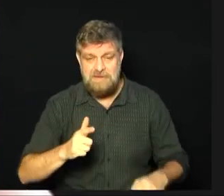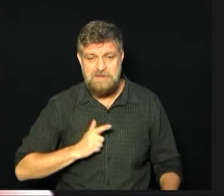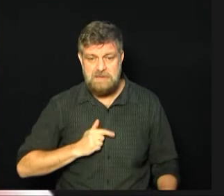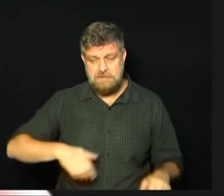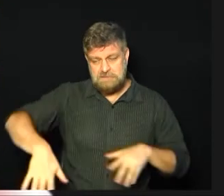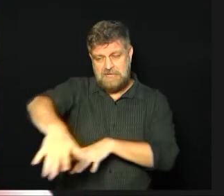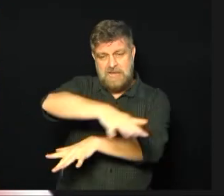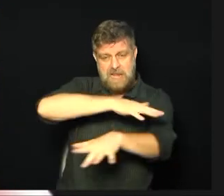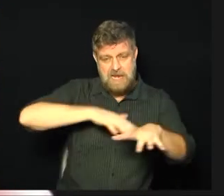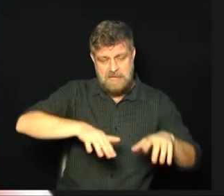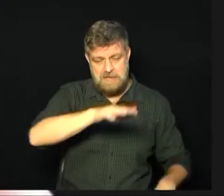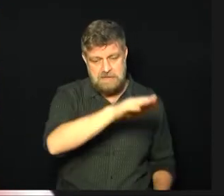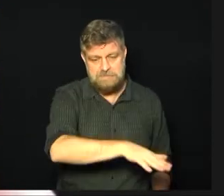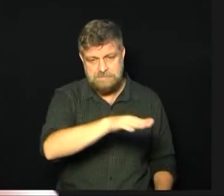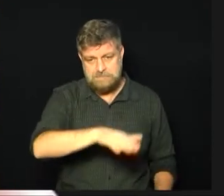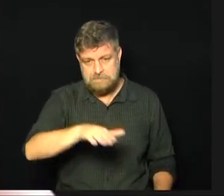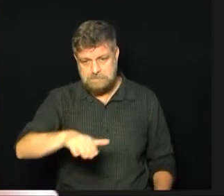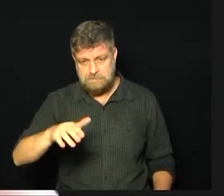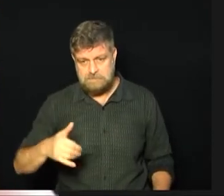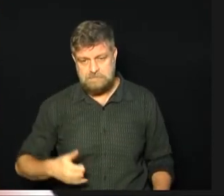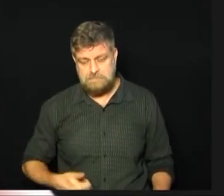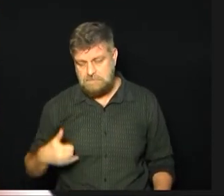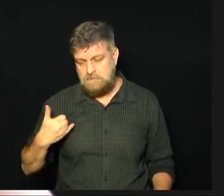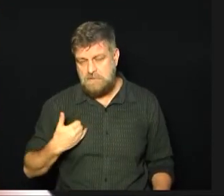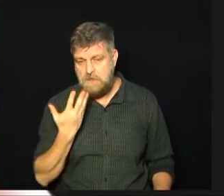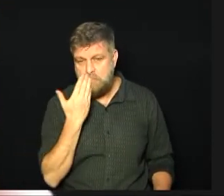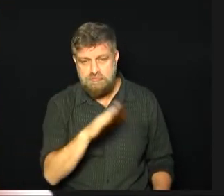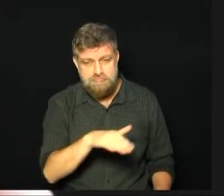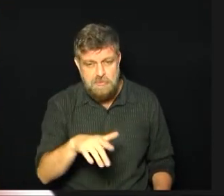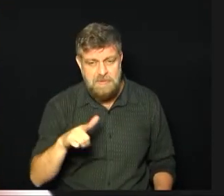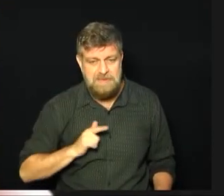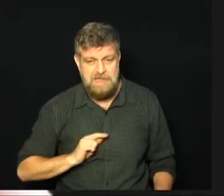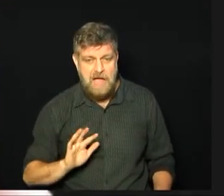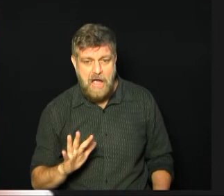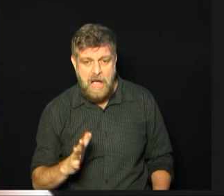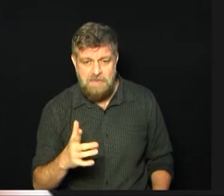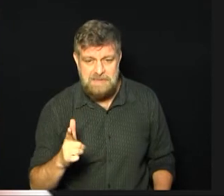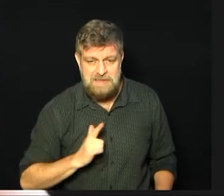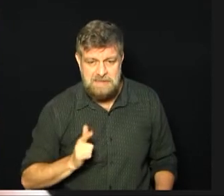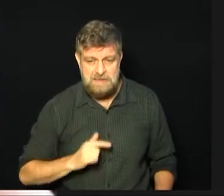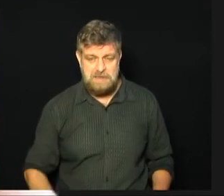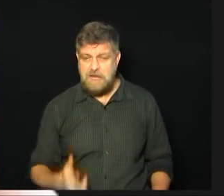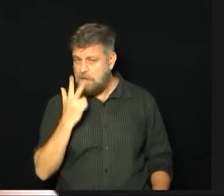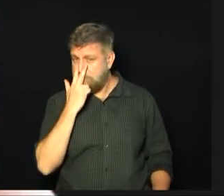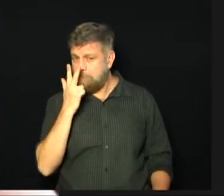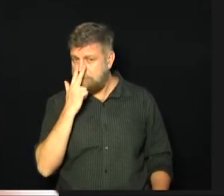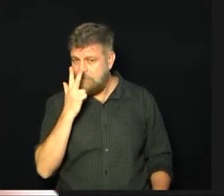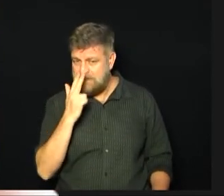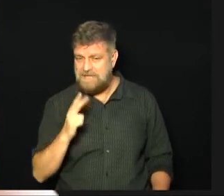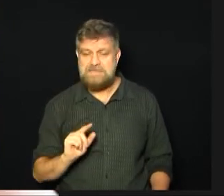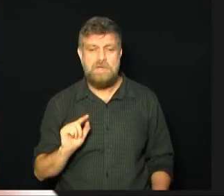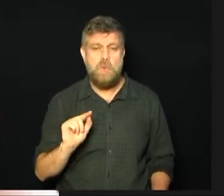circulação na faixa etária infantil, né? Eles causam desde quadros que são muito mais parecidos com